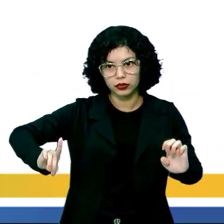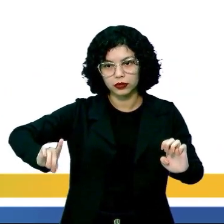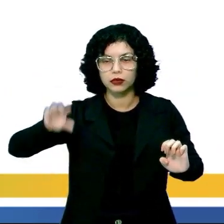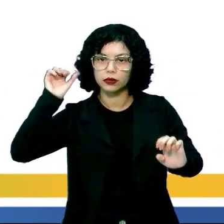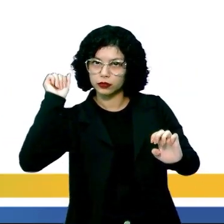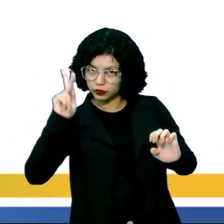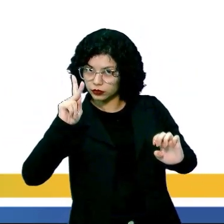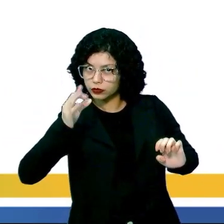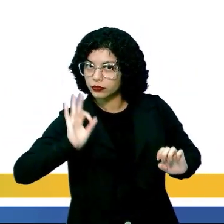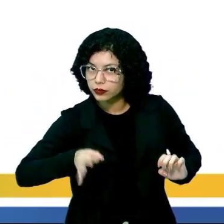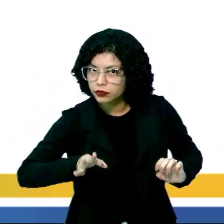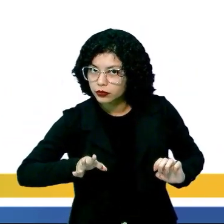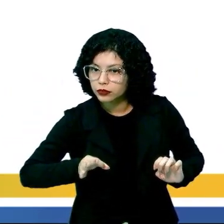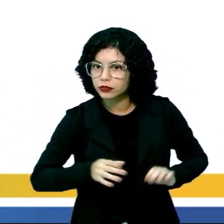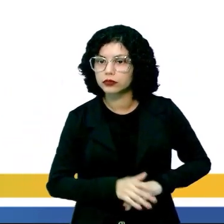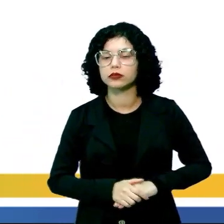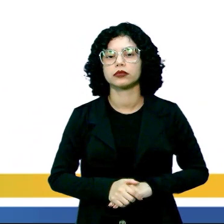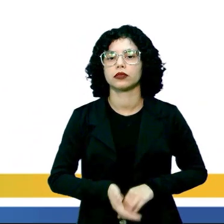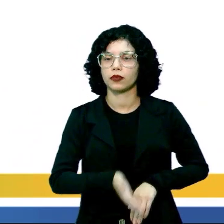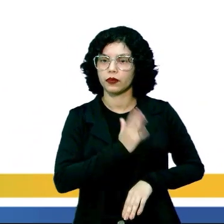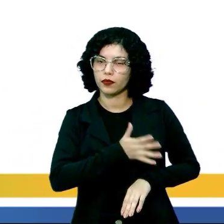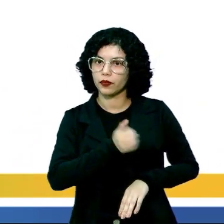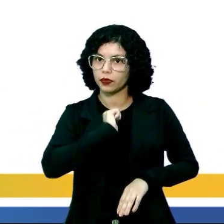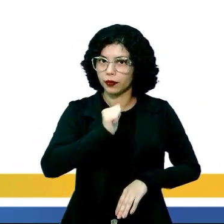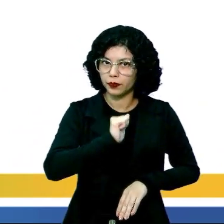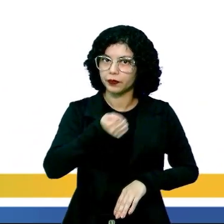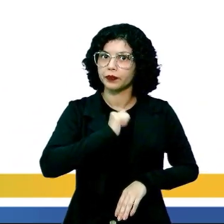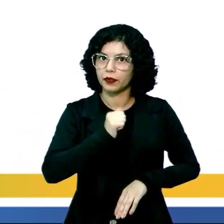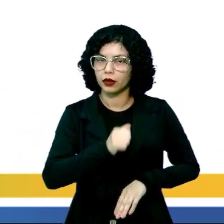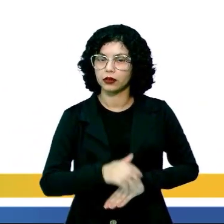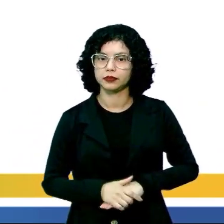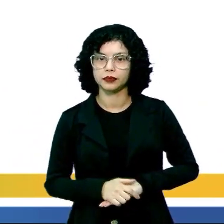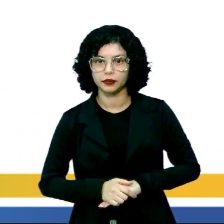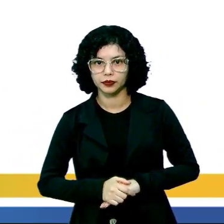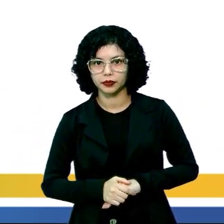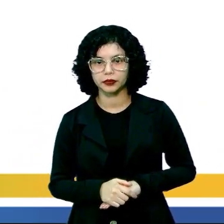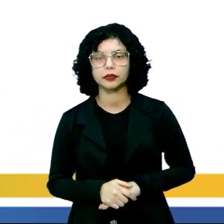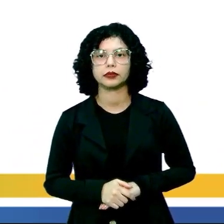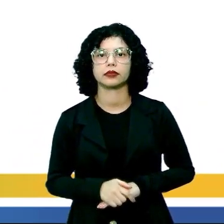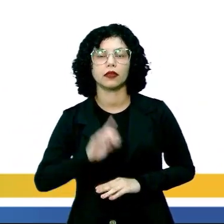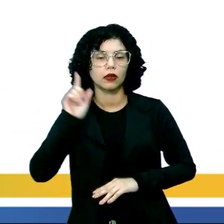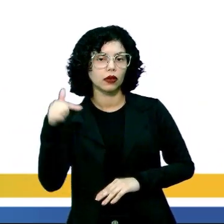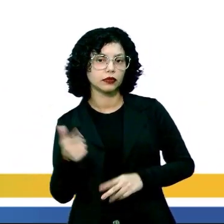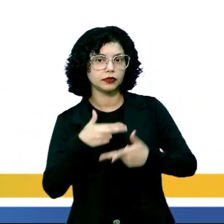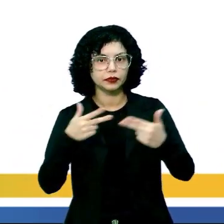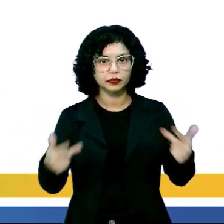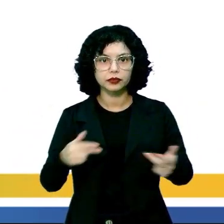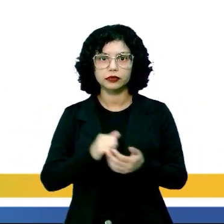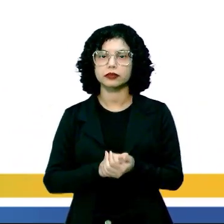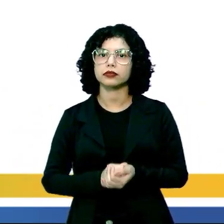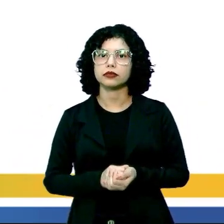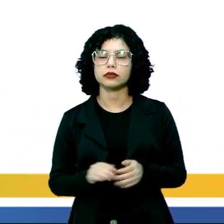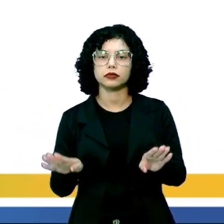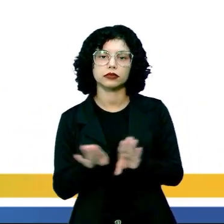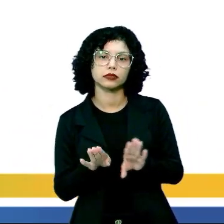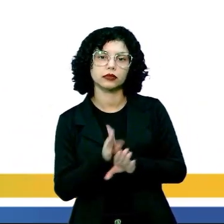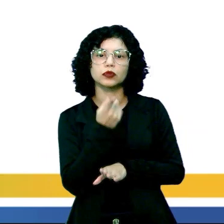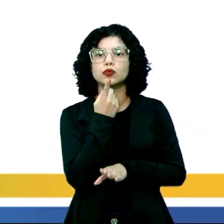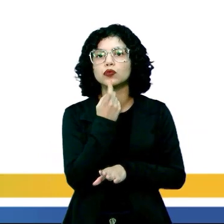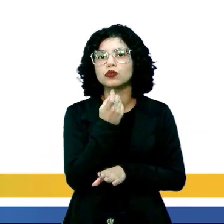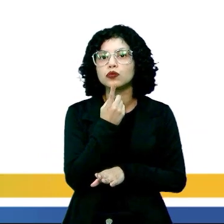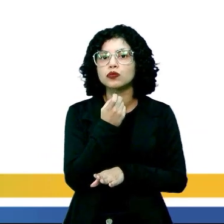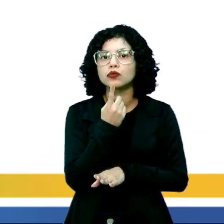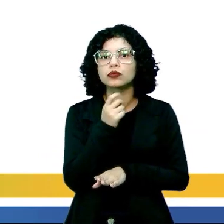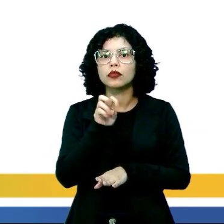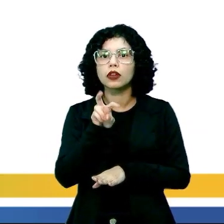tá certo? Então, o nosso coração bombeia o sangue desse jeito. E outra coisa, Do lado direito, o nosso sangue